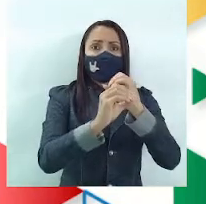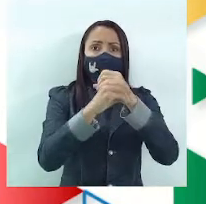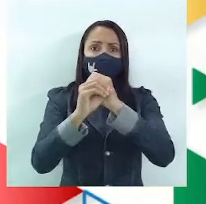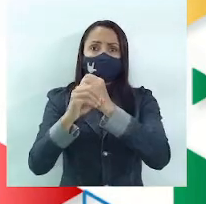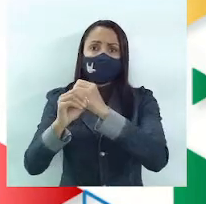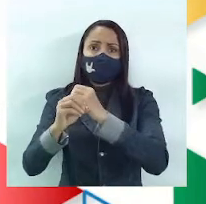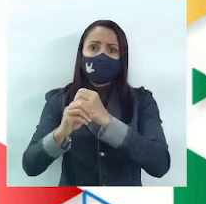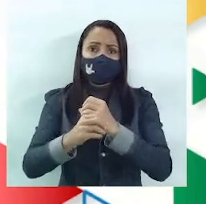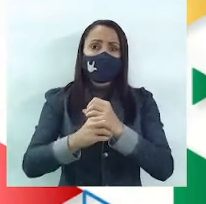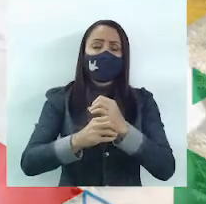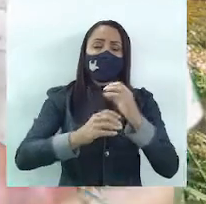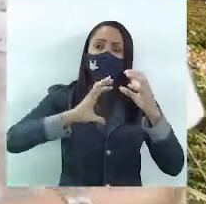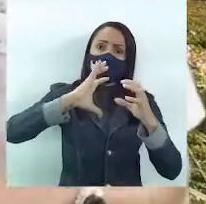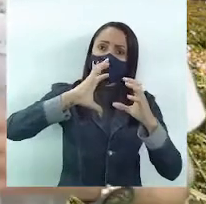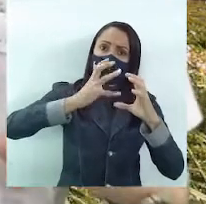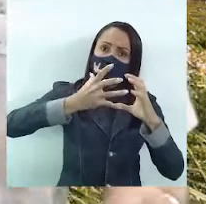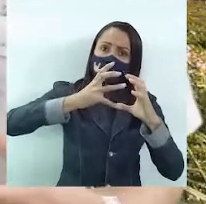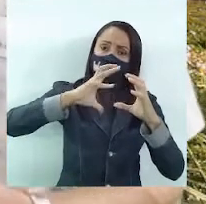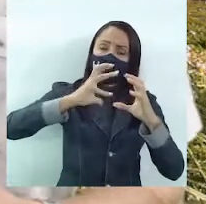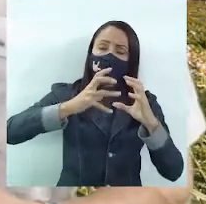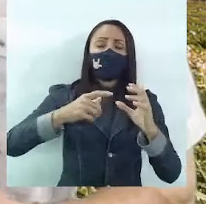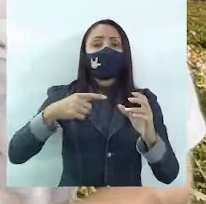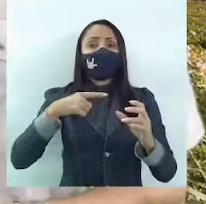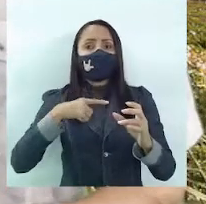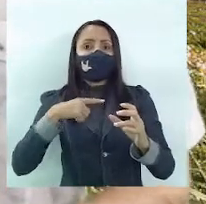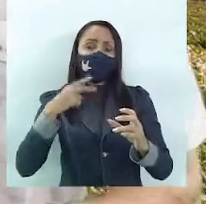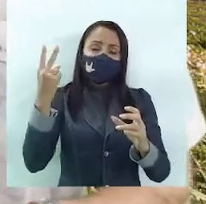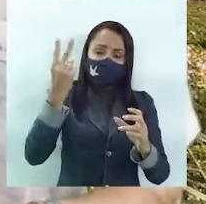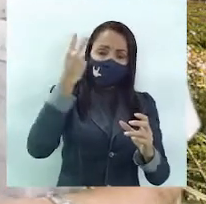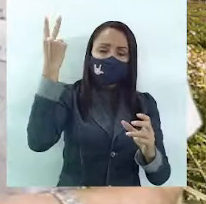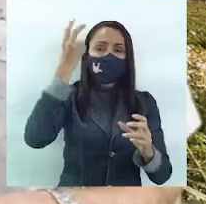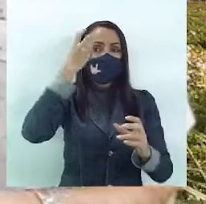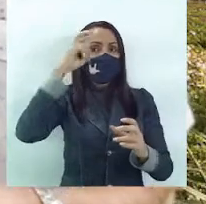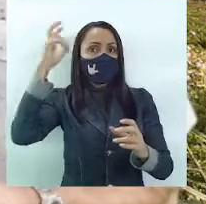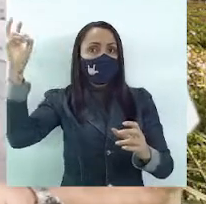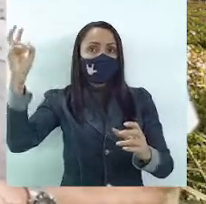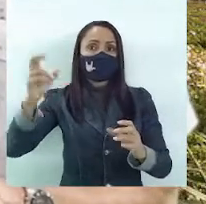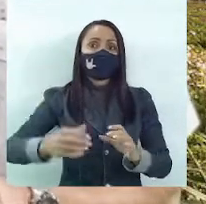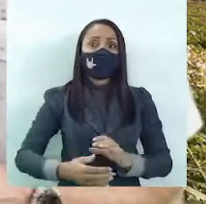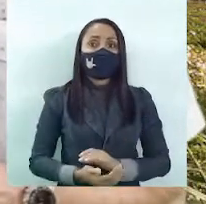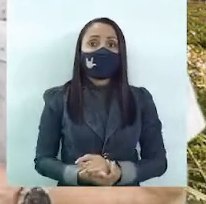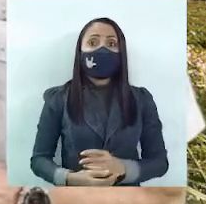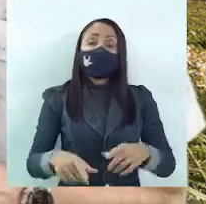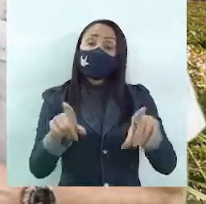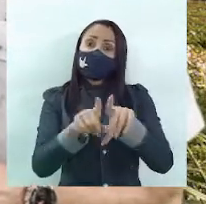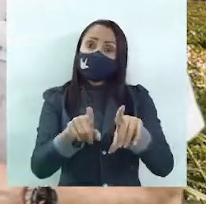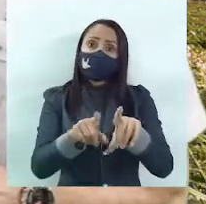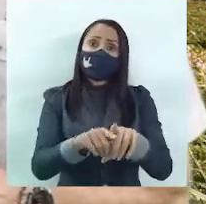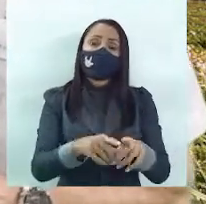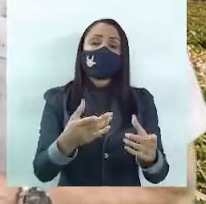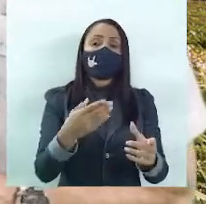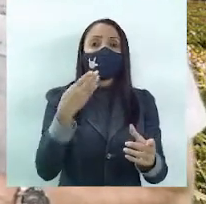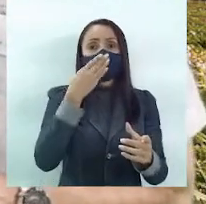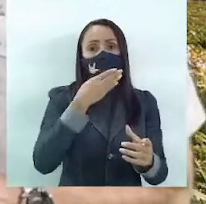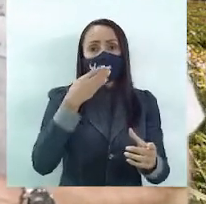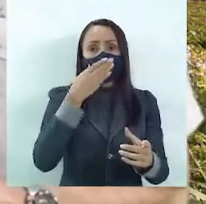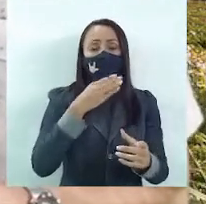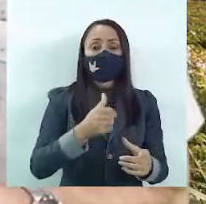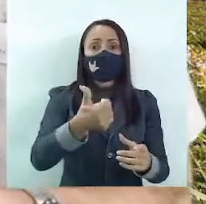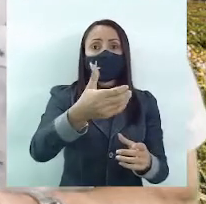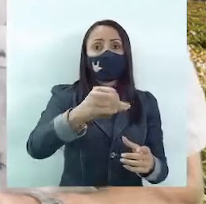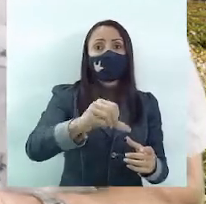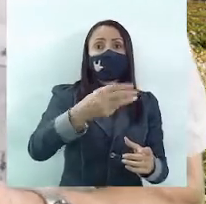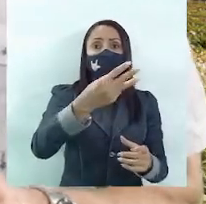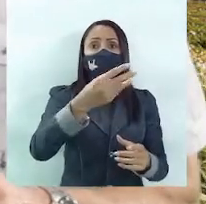vestir, a forma de falar e os valores culturais. Não é isso, então? E também chamamos a atenção que a obra Açúcar, que era de 1938,